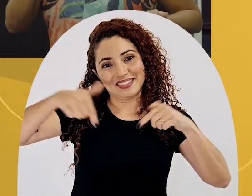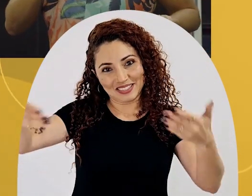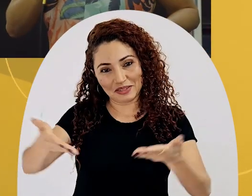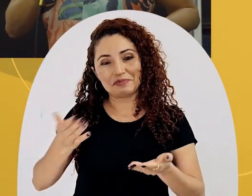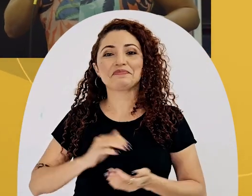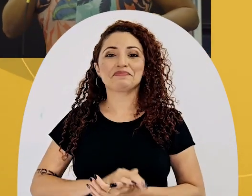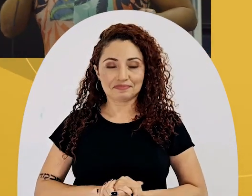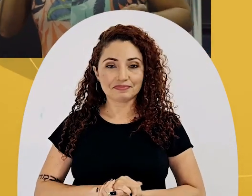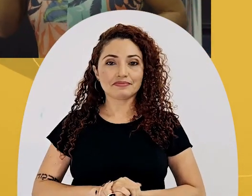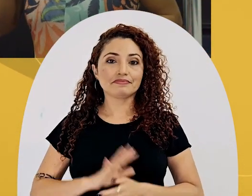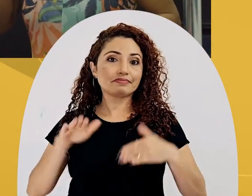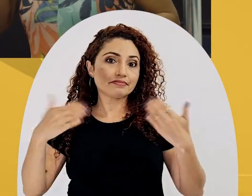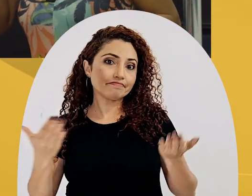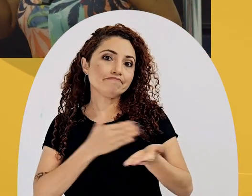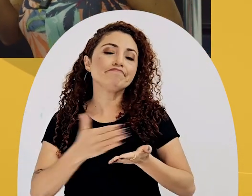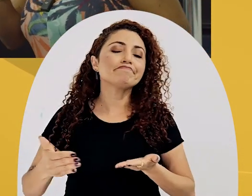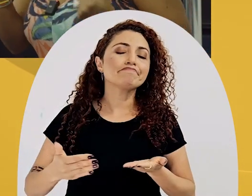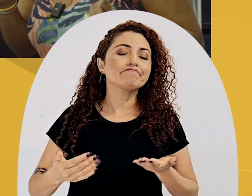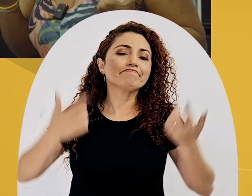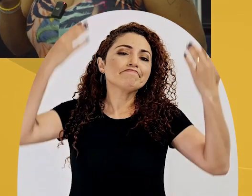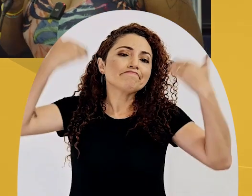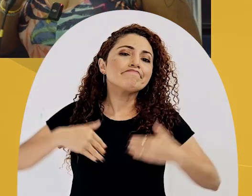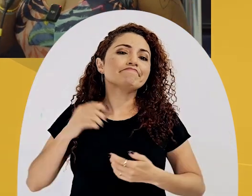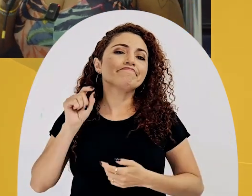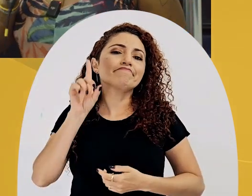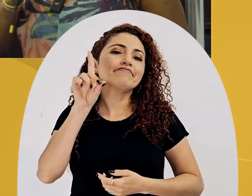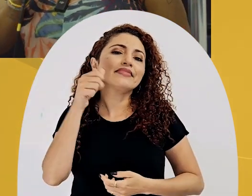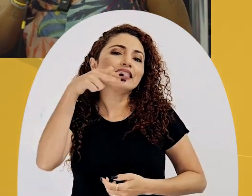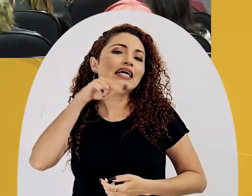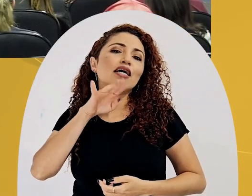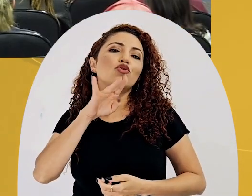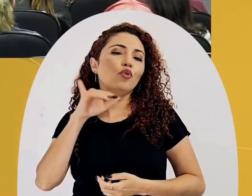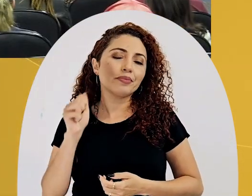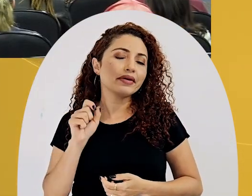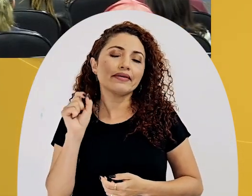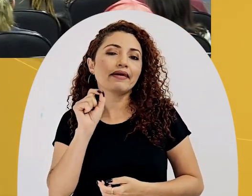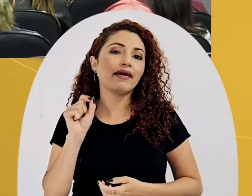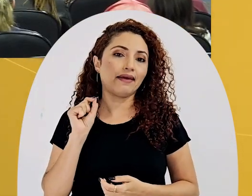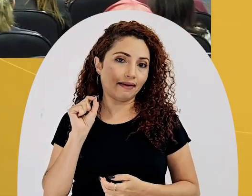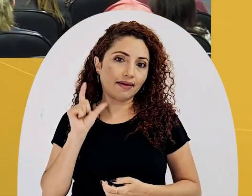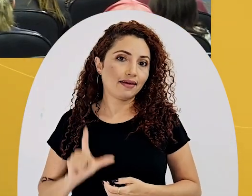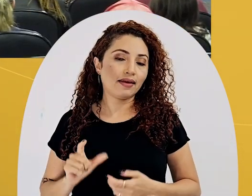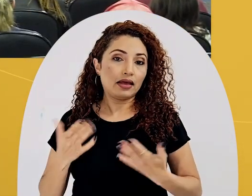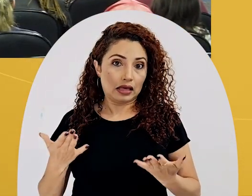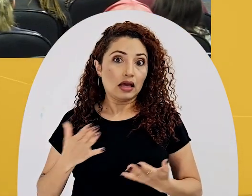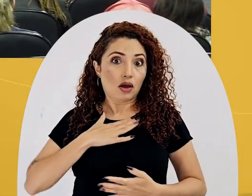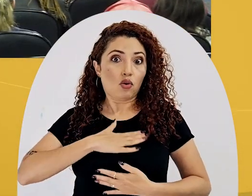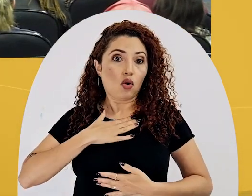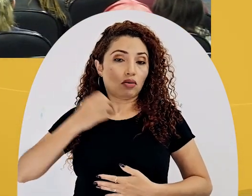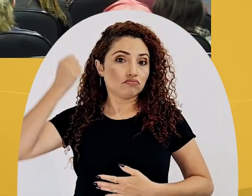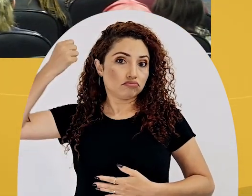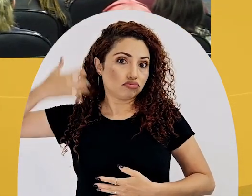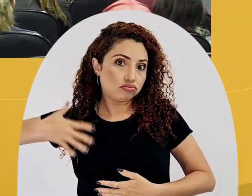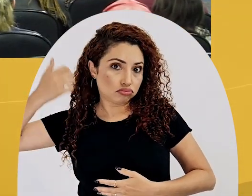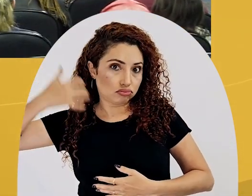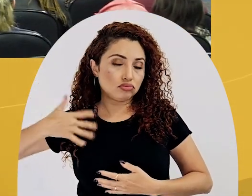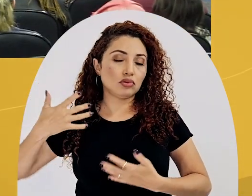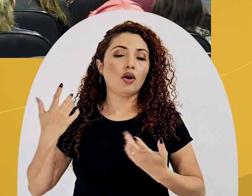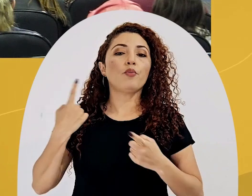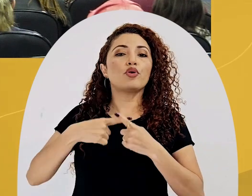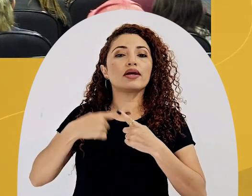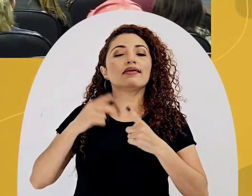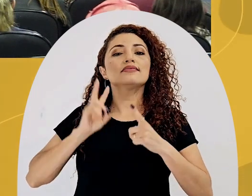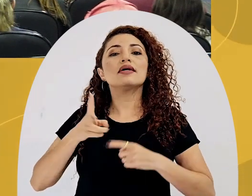quem que é a Danúbia? Gosto de fazer a minha autodescrição, também porque quando estamos falando de diversidade e inclusão, nós